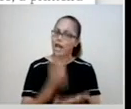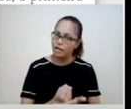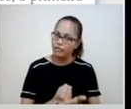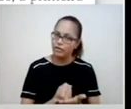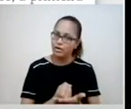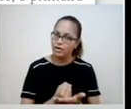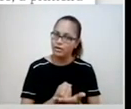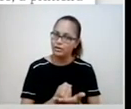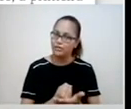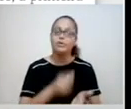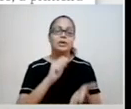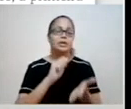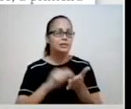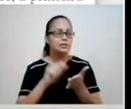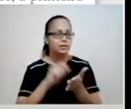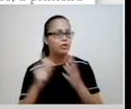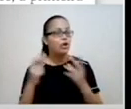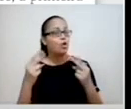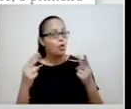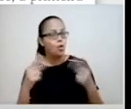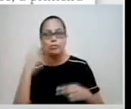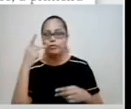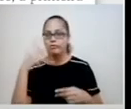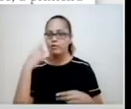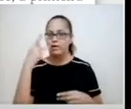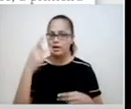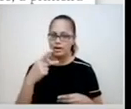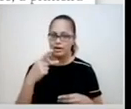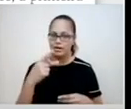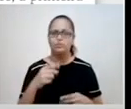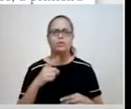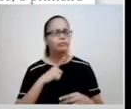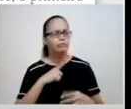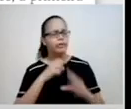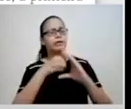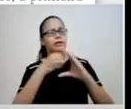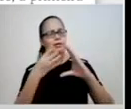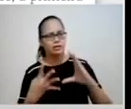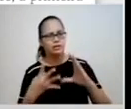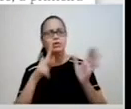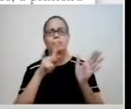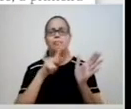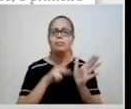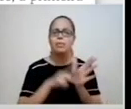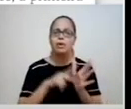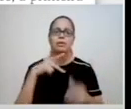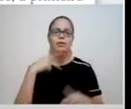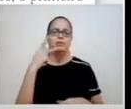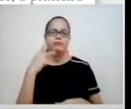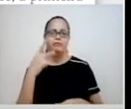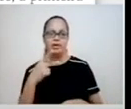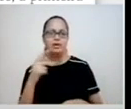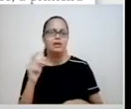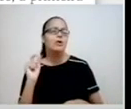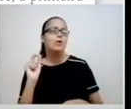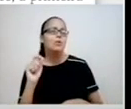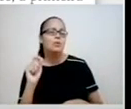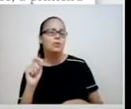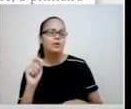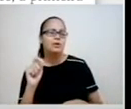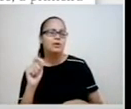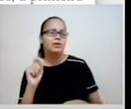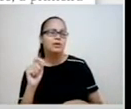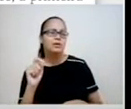escrever da forma com que era falado. E nós vamos ver que tem algumas características que são próprias da fala aqui, ó. O que a